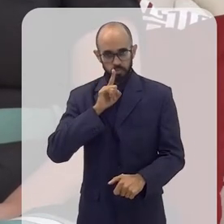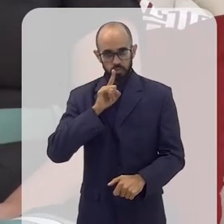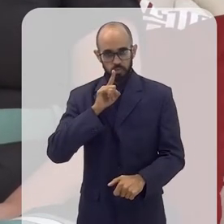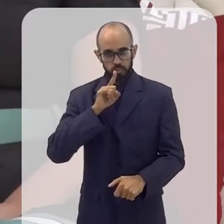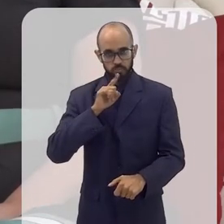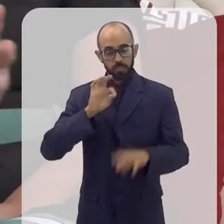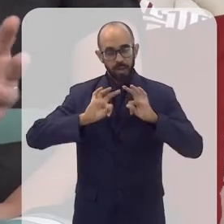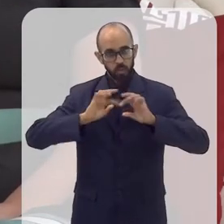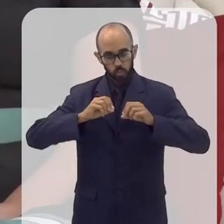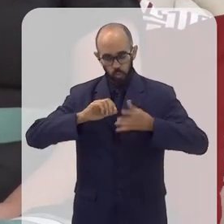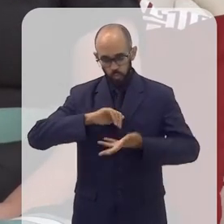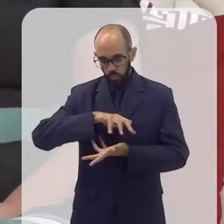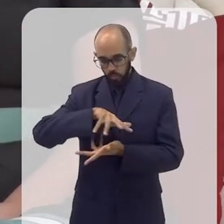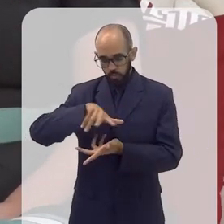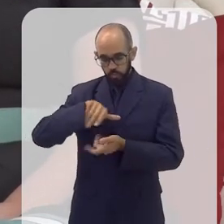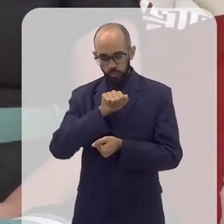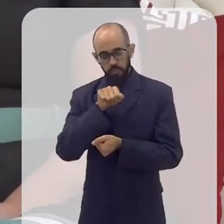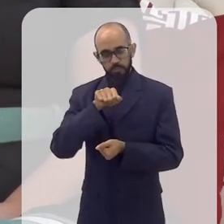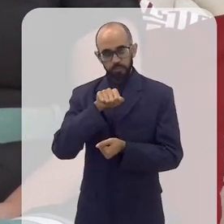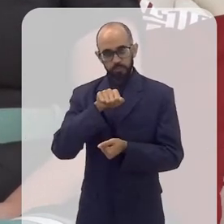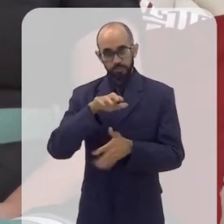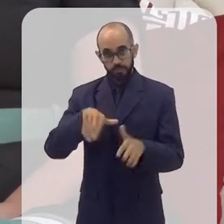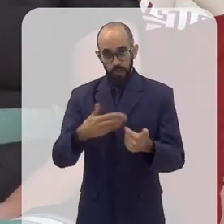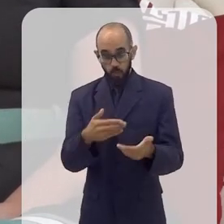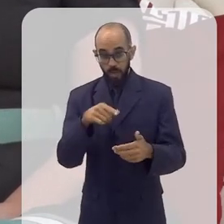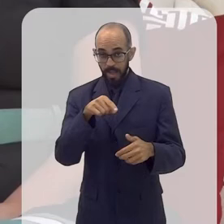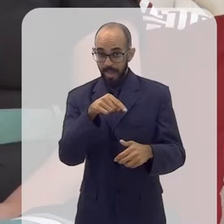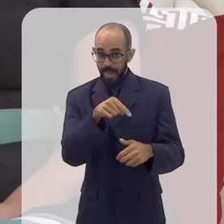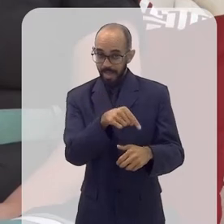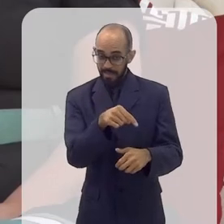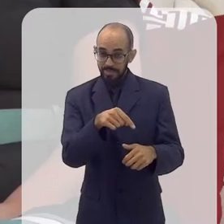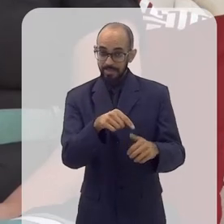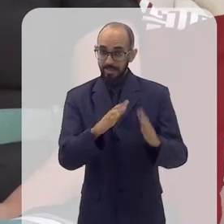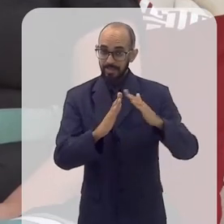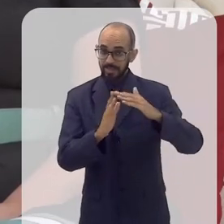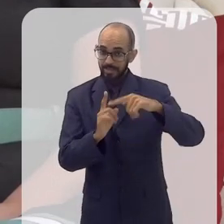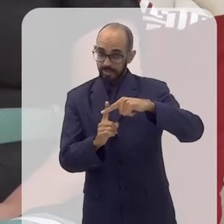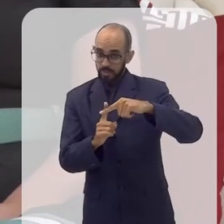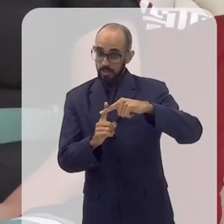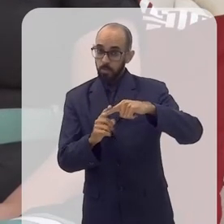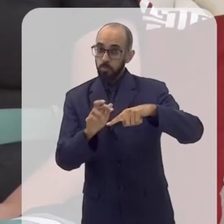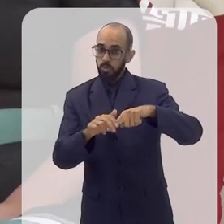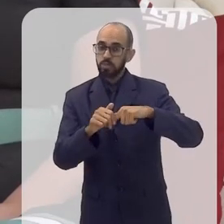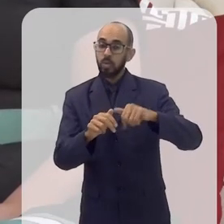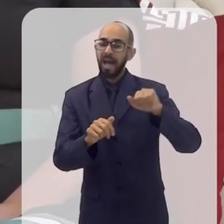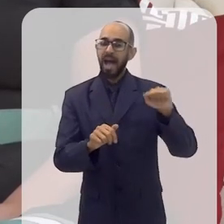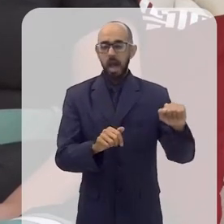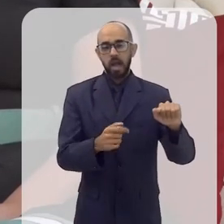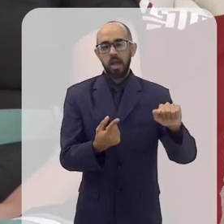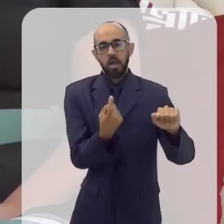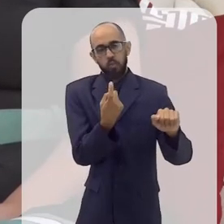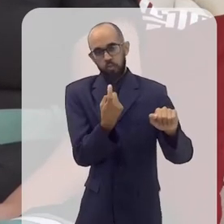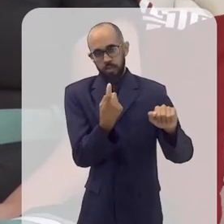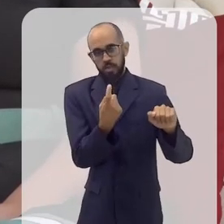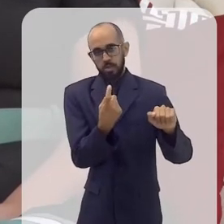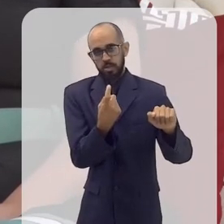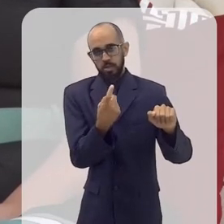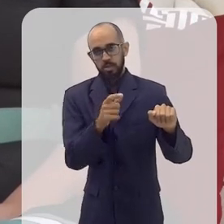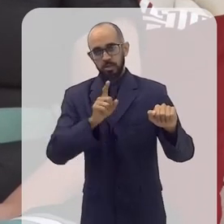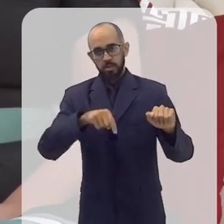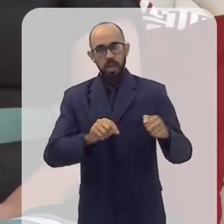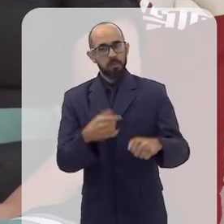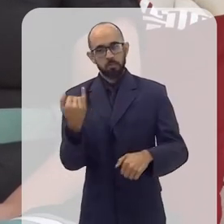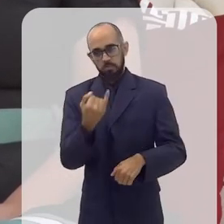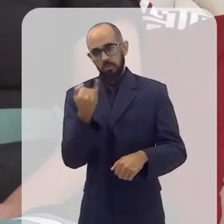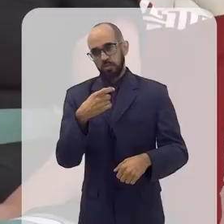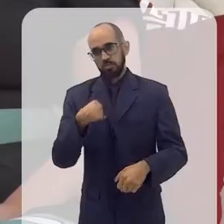América, para todo mundo. Então, a igreja, porque nós acreditamos que ela é a igreja do Salvador Jesus Cristo. Esse A